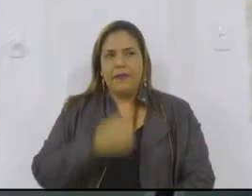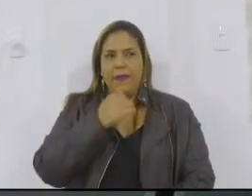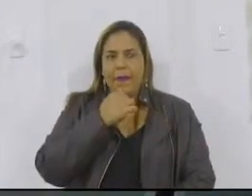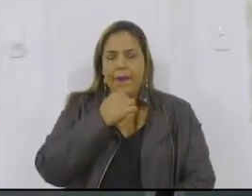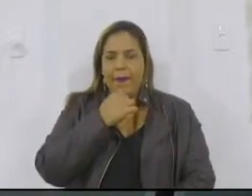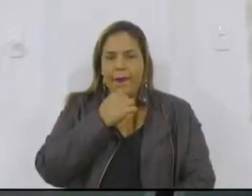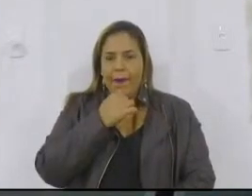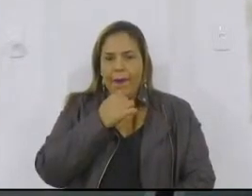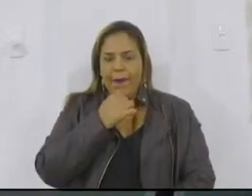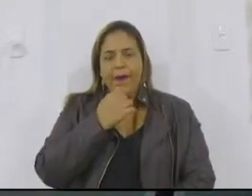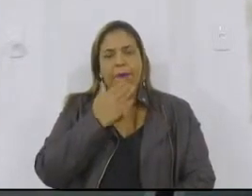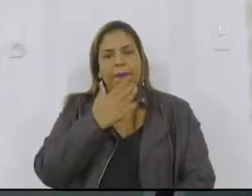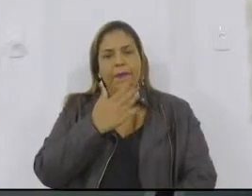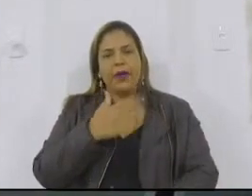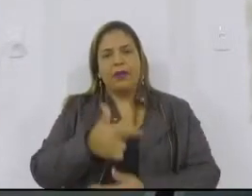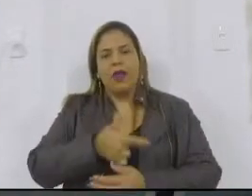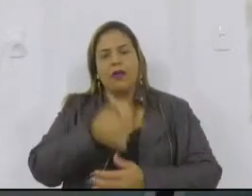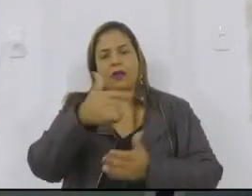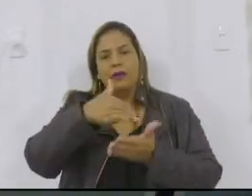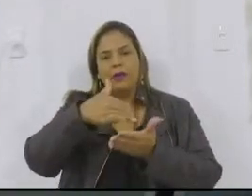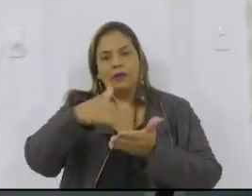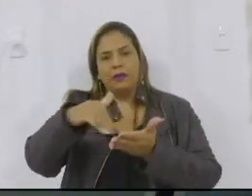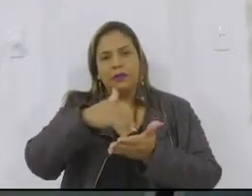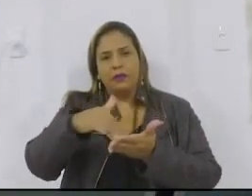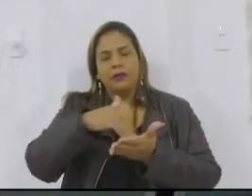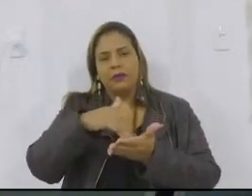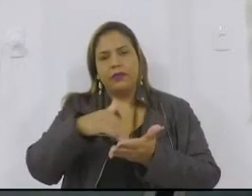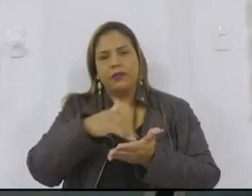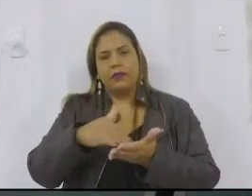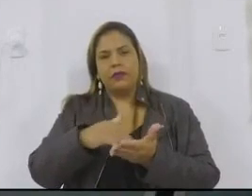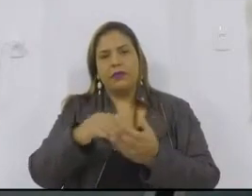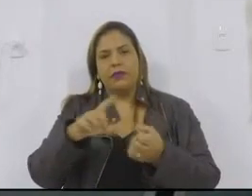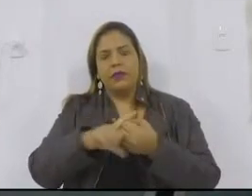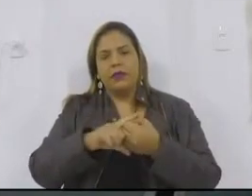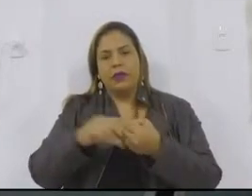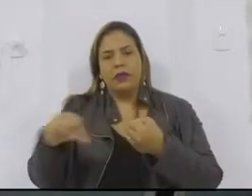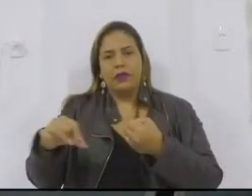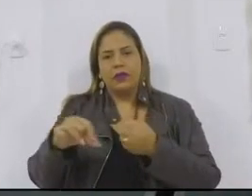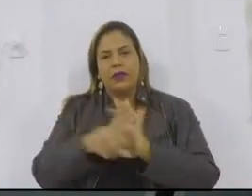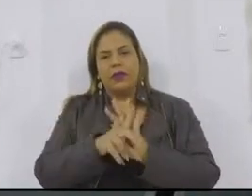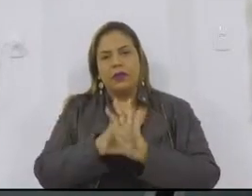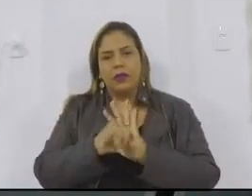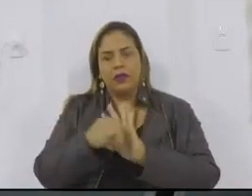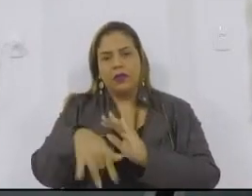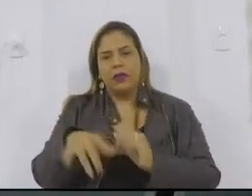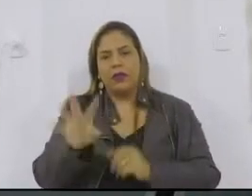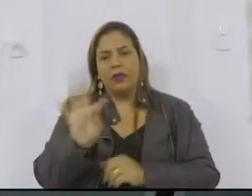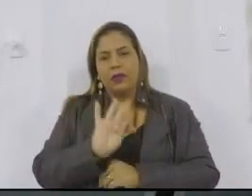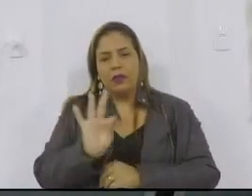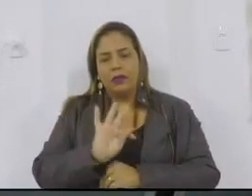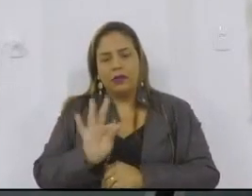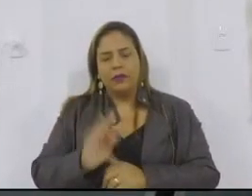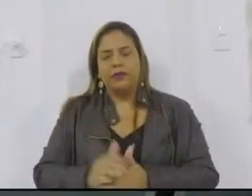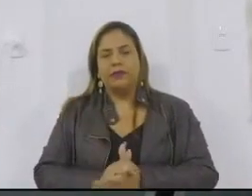Peço ao segundo secretário que faça a leitura de um artigo da nossa Lei Orgânica Municipal.